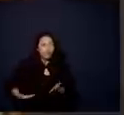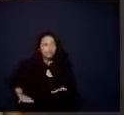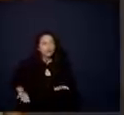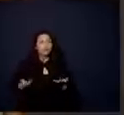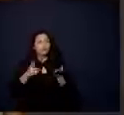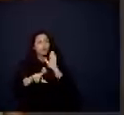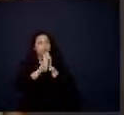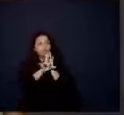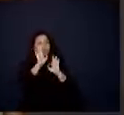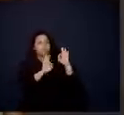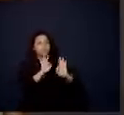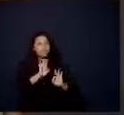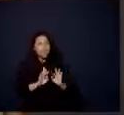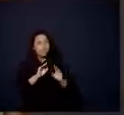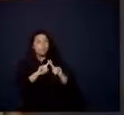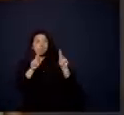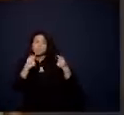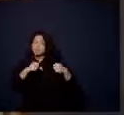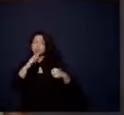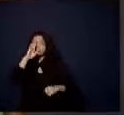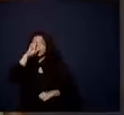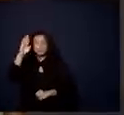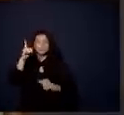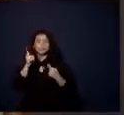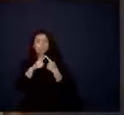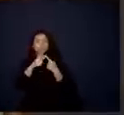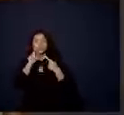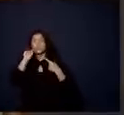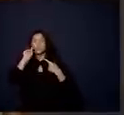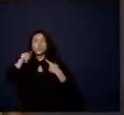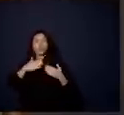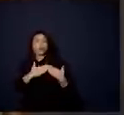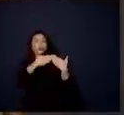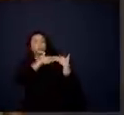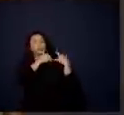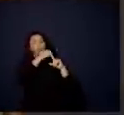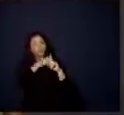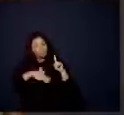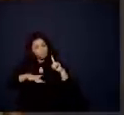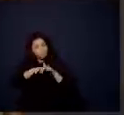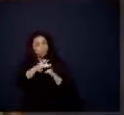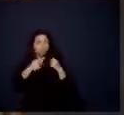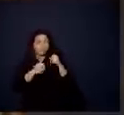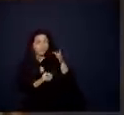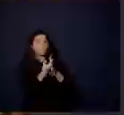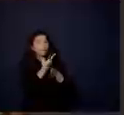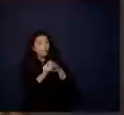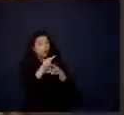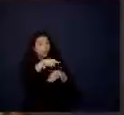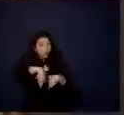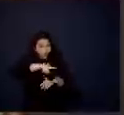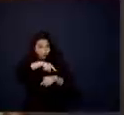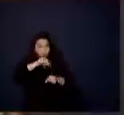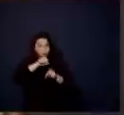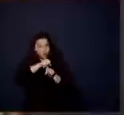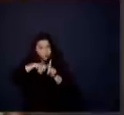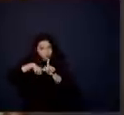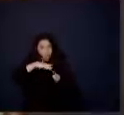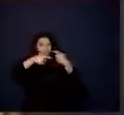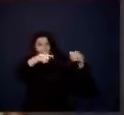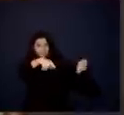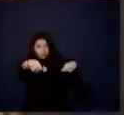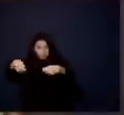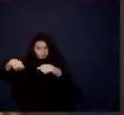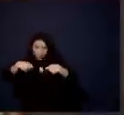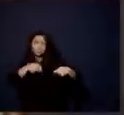ter responsabilidade social poder fazer as políticas públicas que são demandadas pela ao mesmo tempo manter